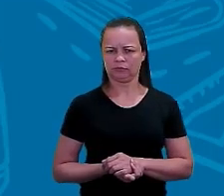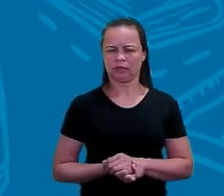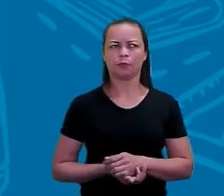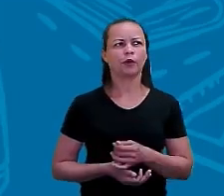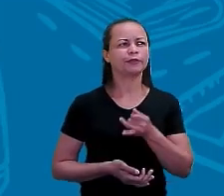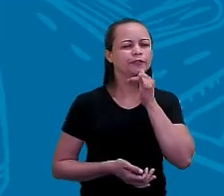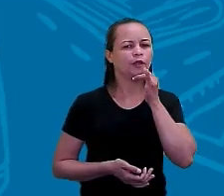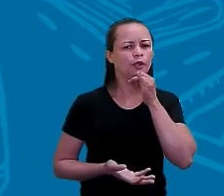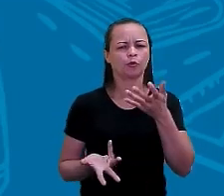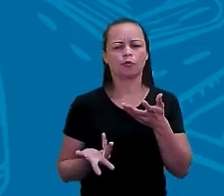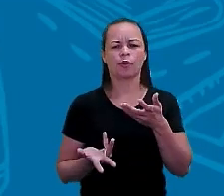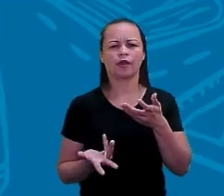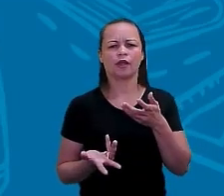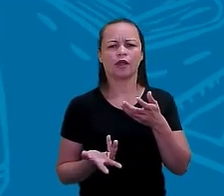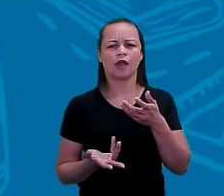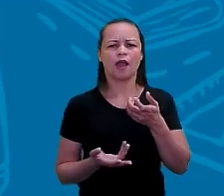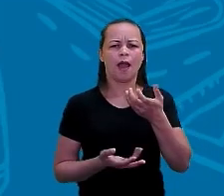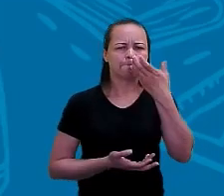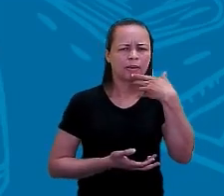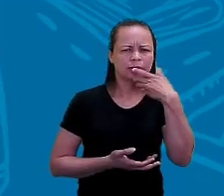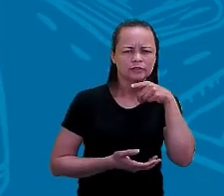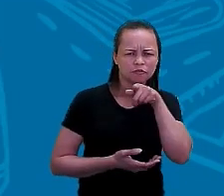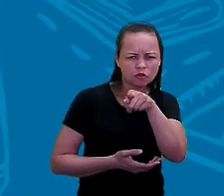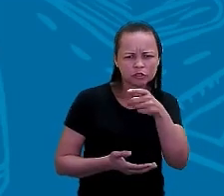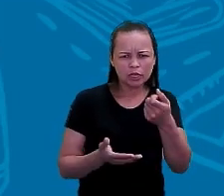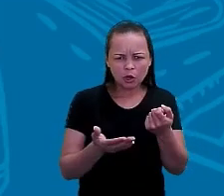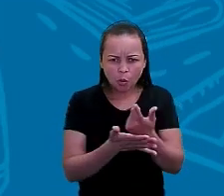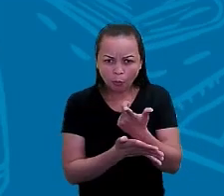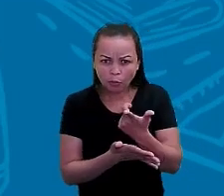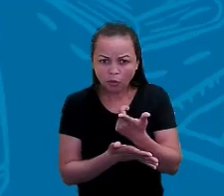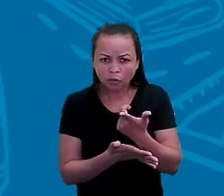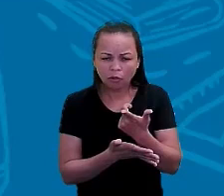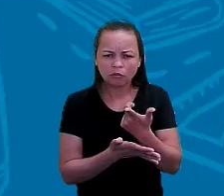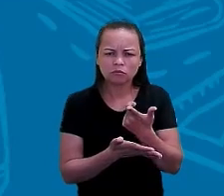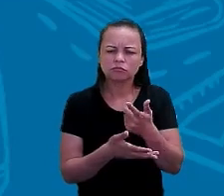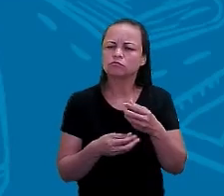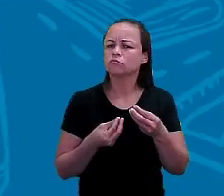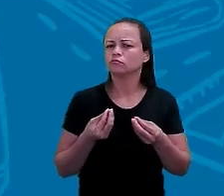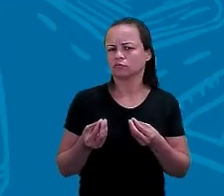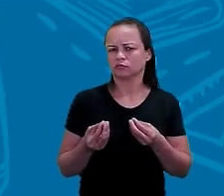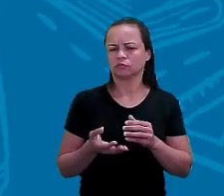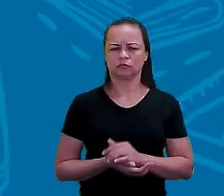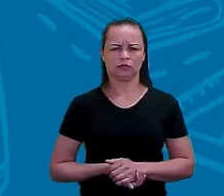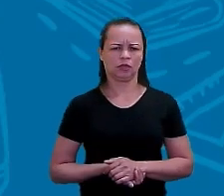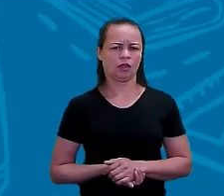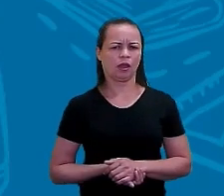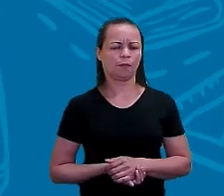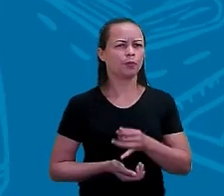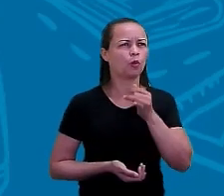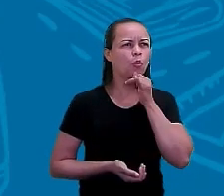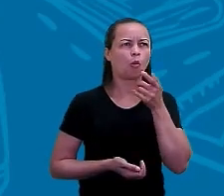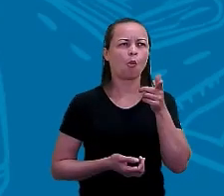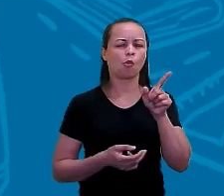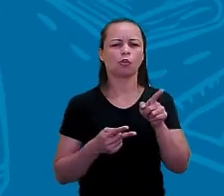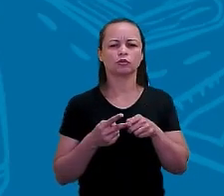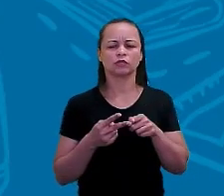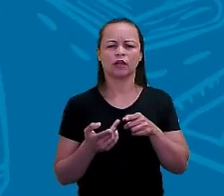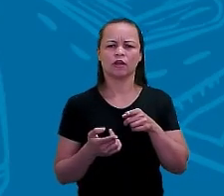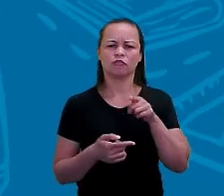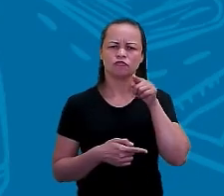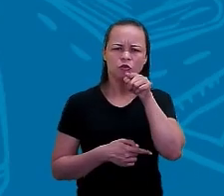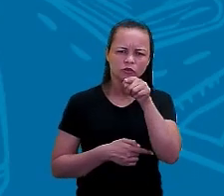comprou a maçã? Comprei. Eu não digo, sim, eu comprei a maçã. Você viajou ontem para